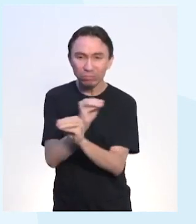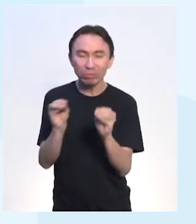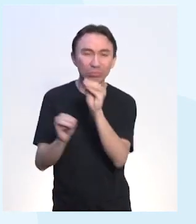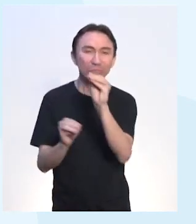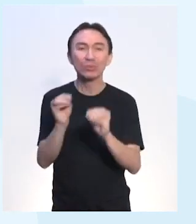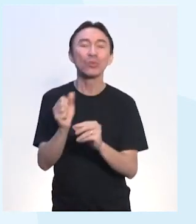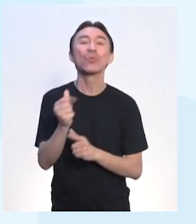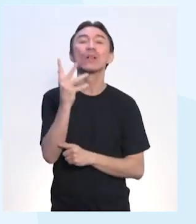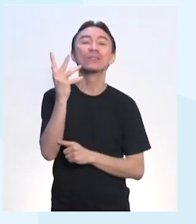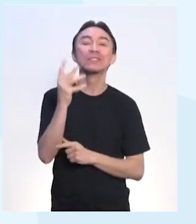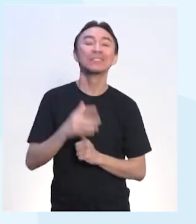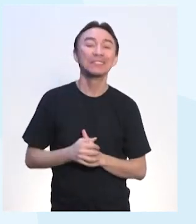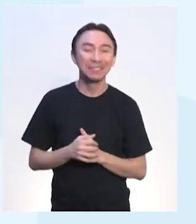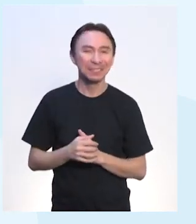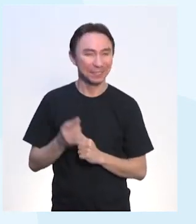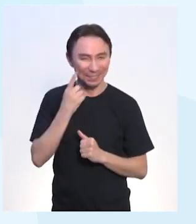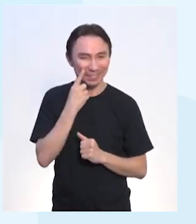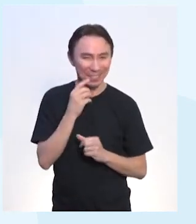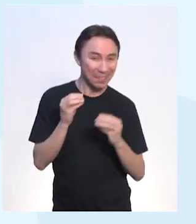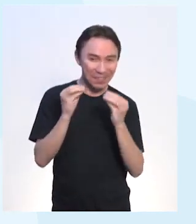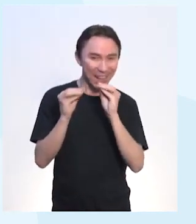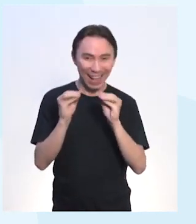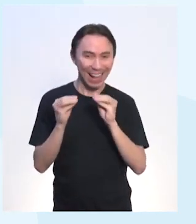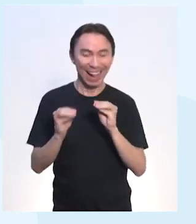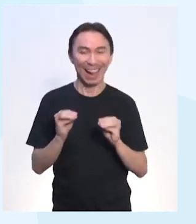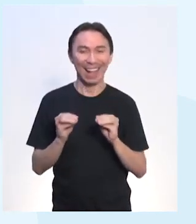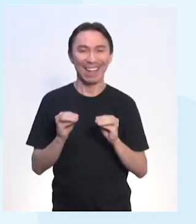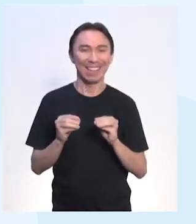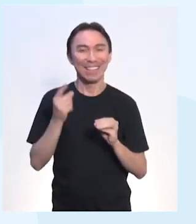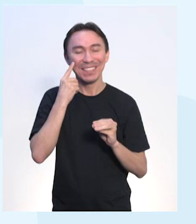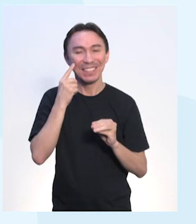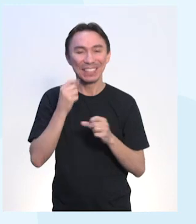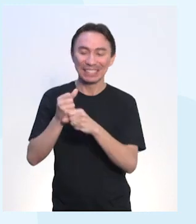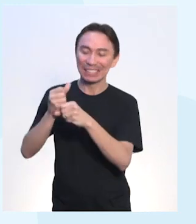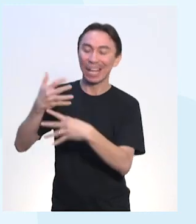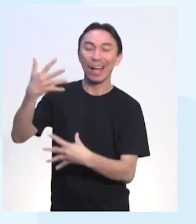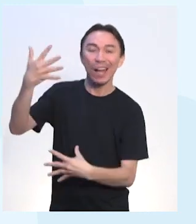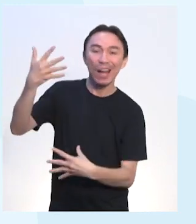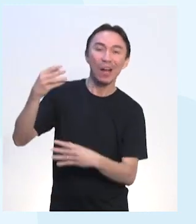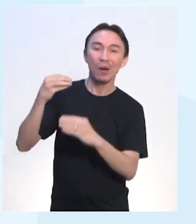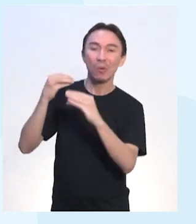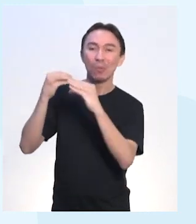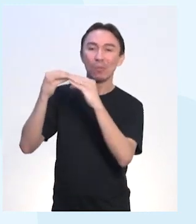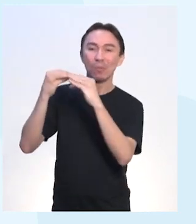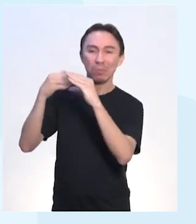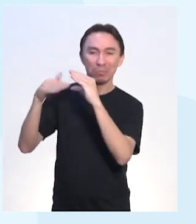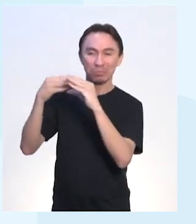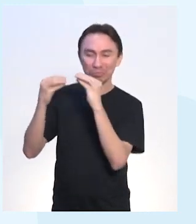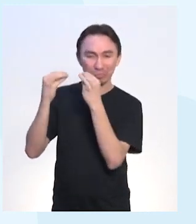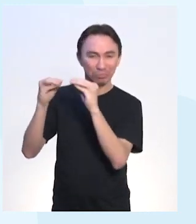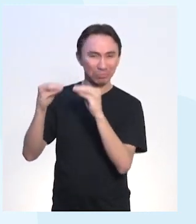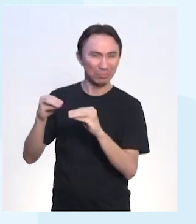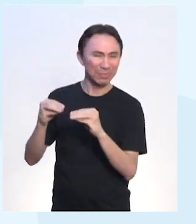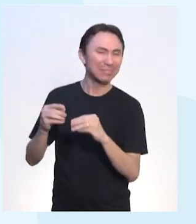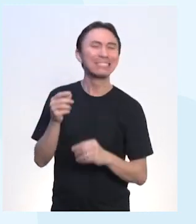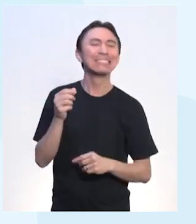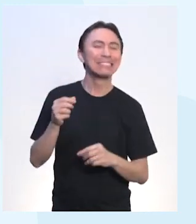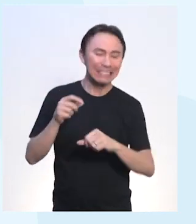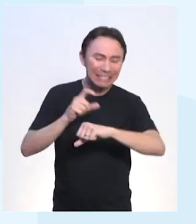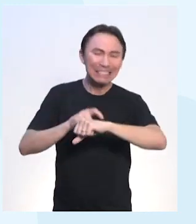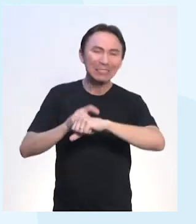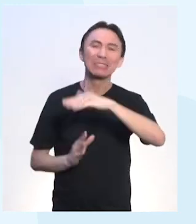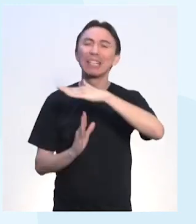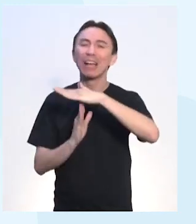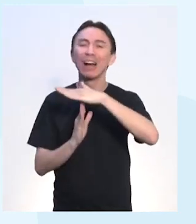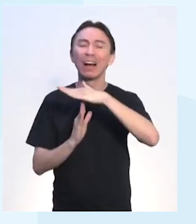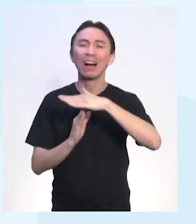Apatia. Vamos montar, pessoal? Coloca lá para mim no chat quantos são os anagramas. Professora Roberta, quanto tempo eles vão ter para